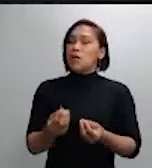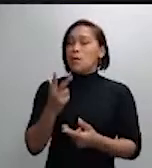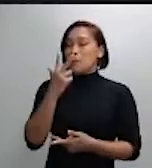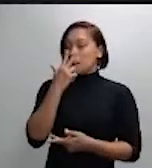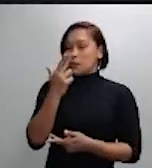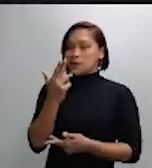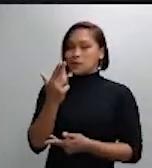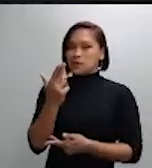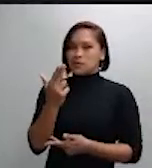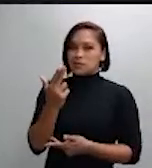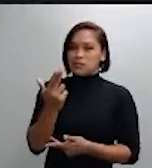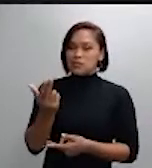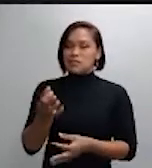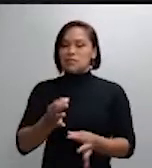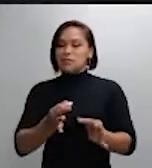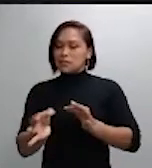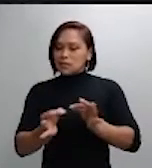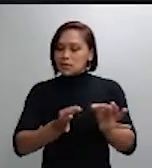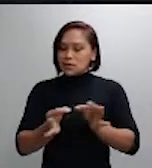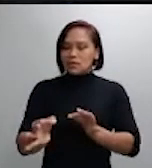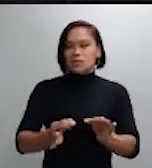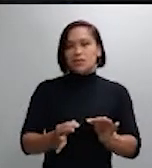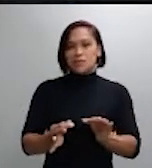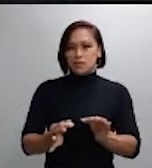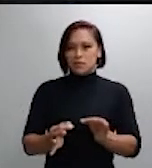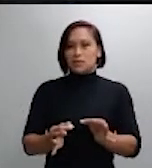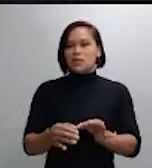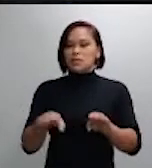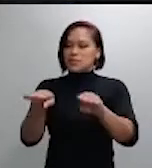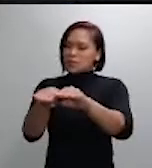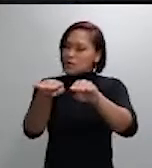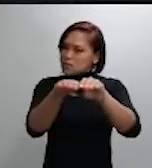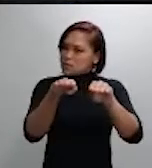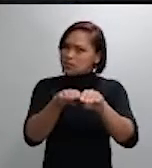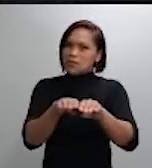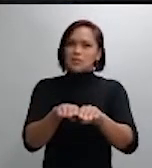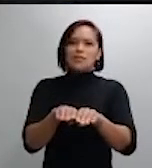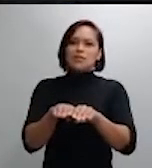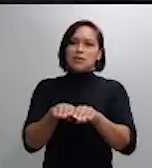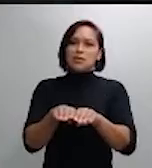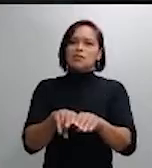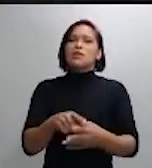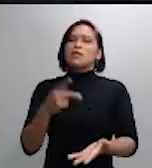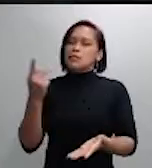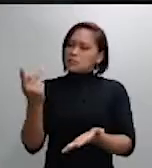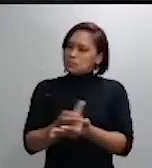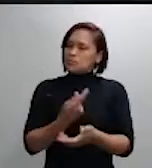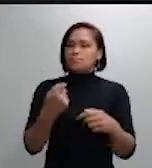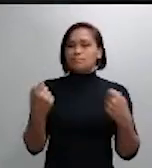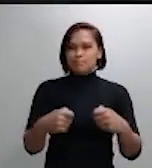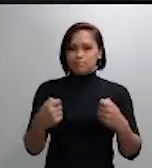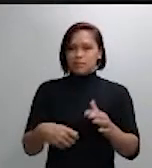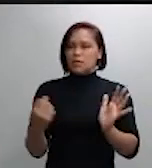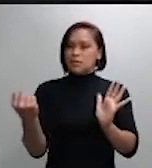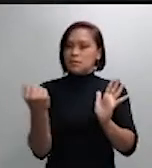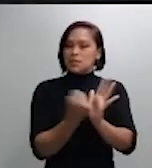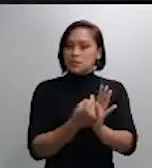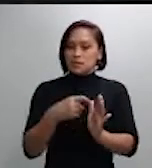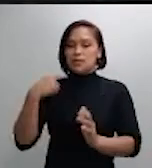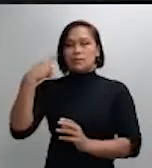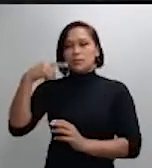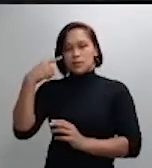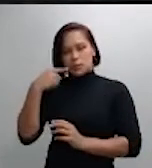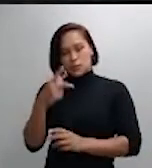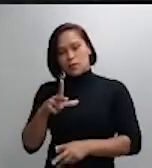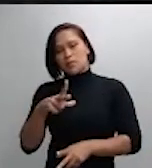tratamento isonômico de equidade deveria acontecer aplicando ao advogado